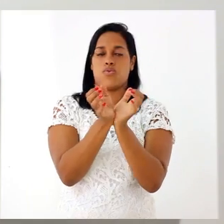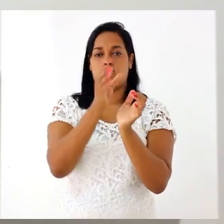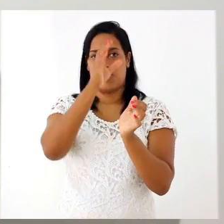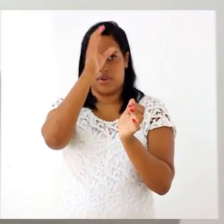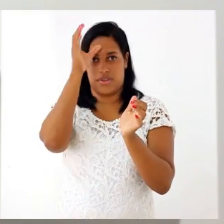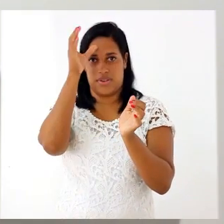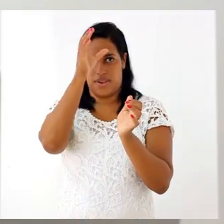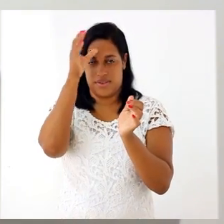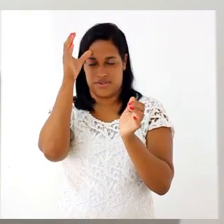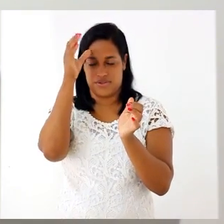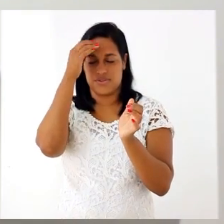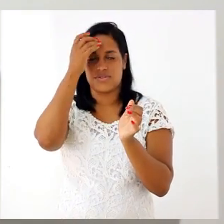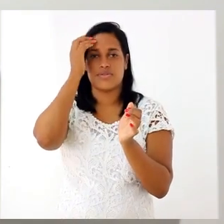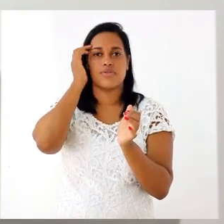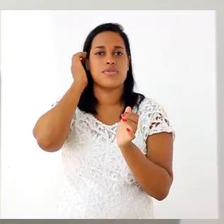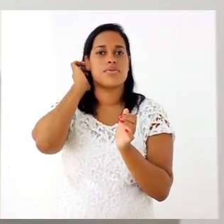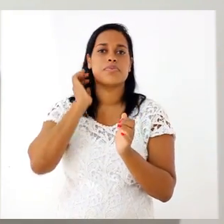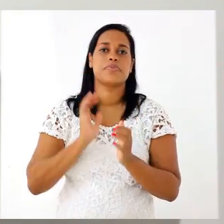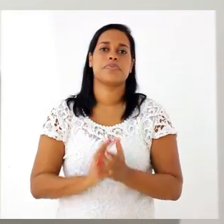clientes.